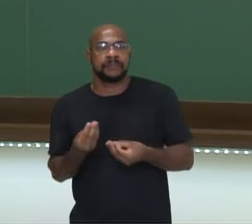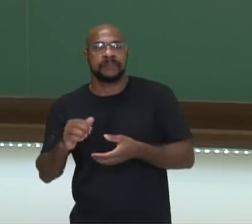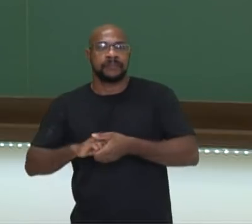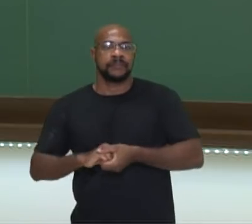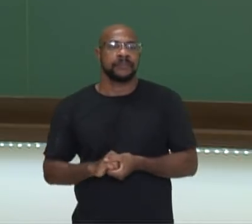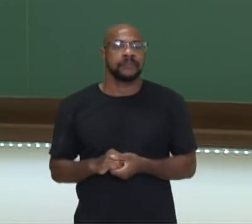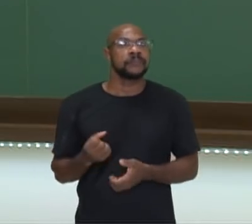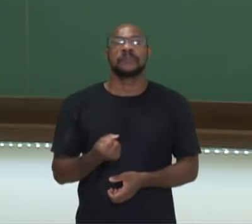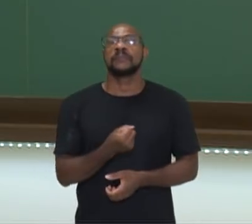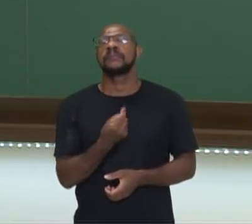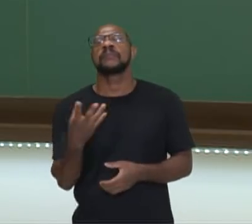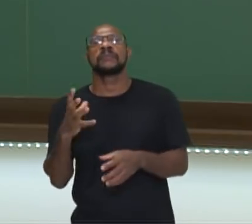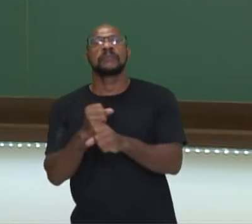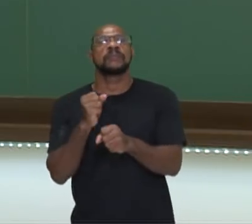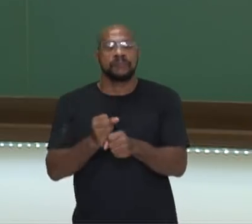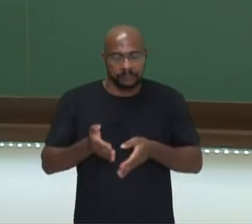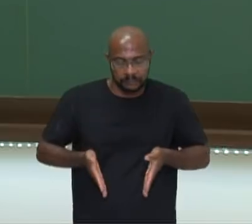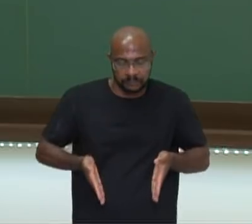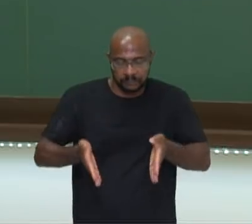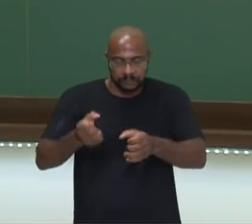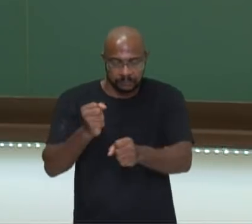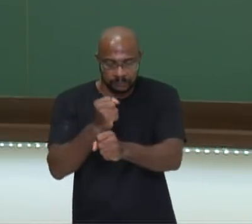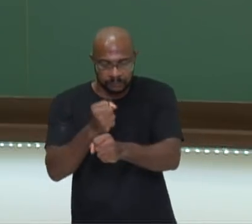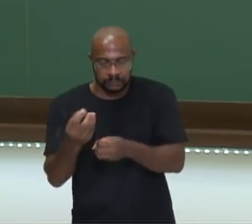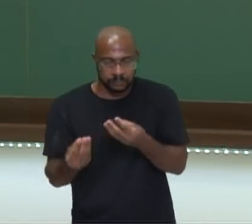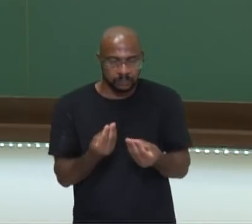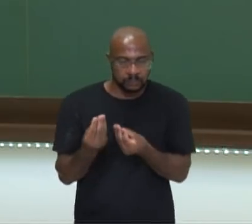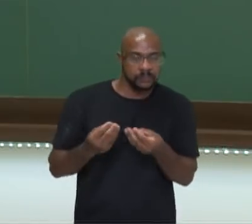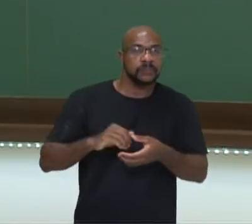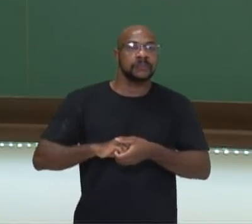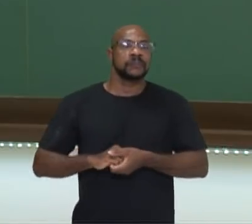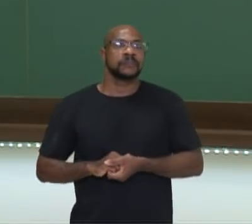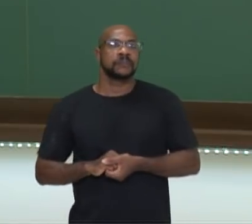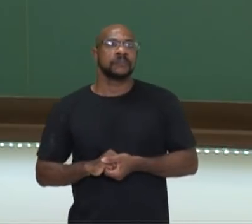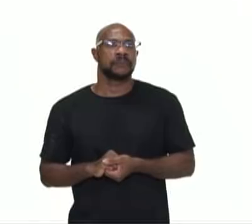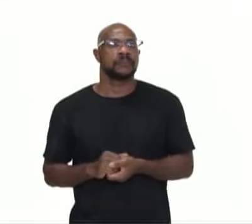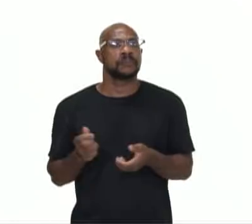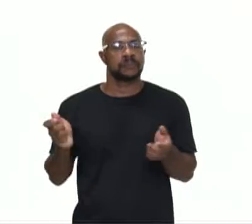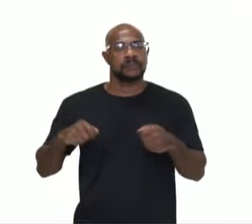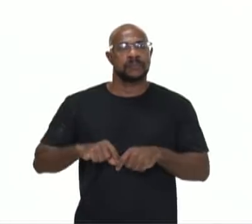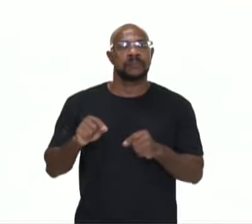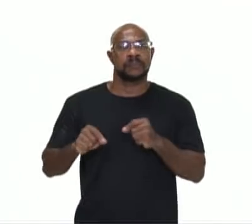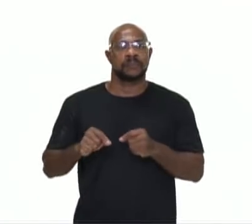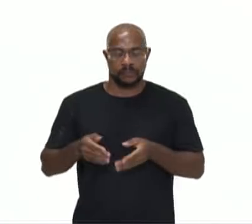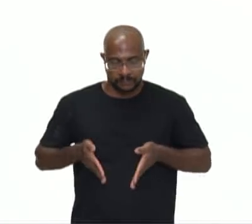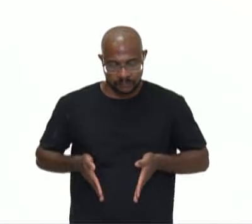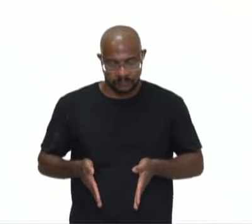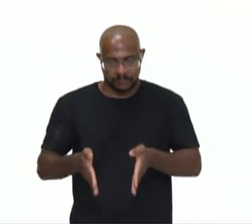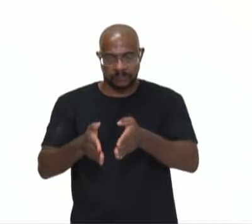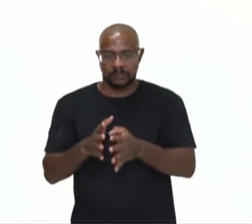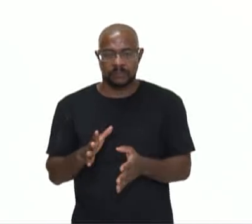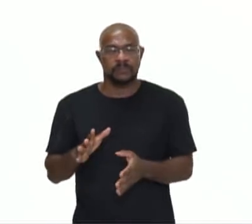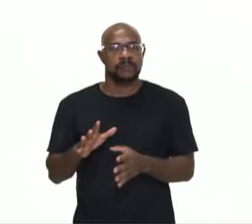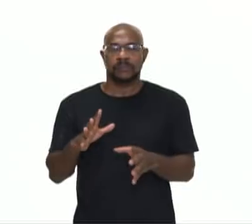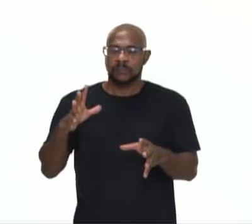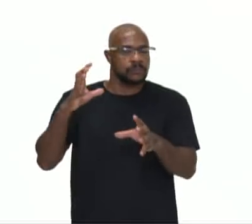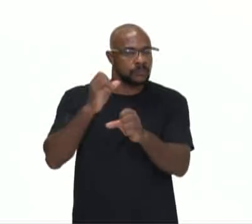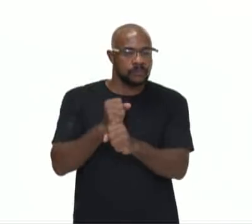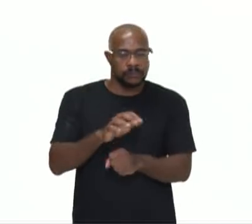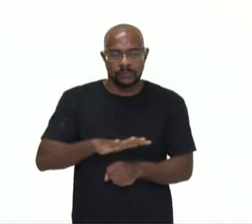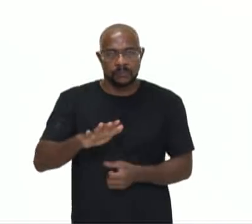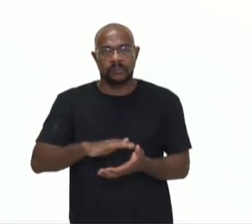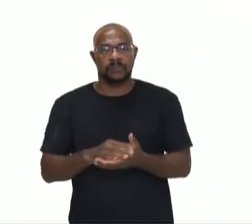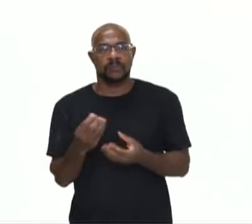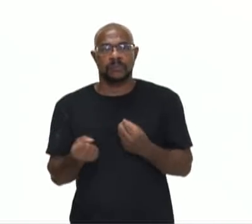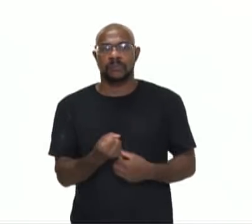ele pavimentou na terceira etapa? Ó, podemos considerar a estrada como sendo o todo. Por isso, representamos